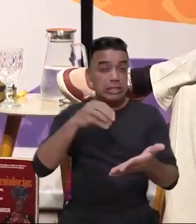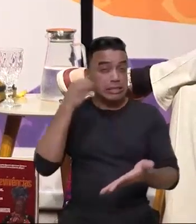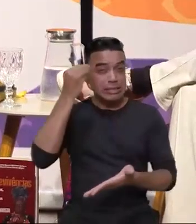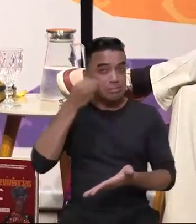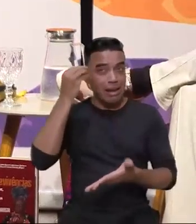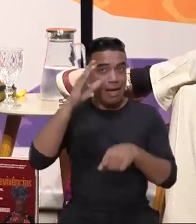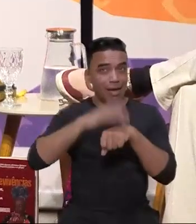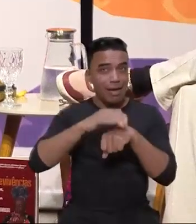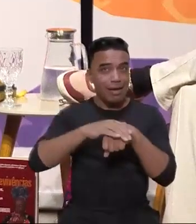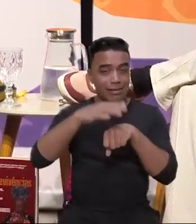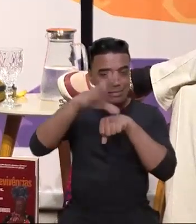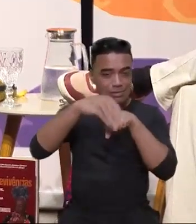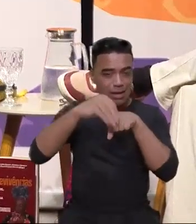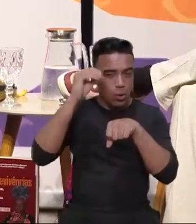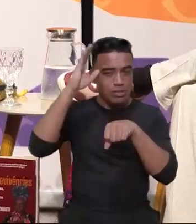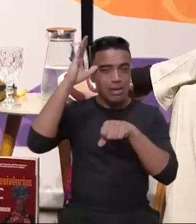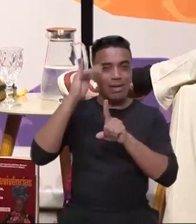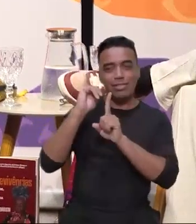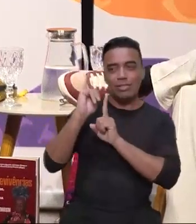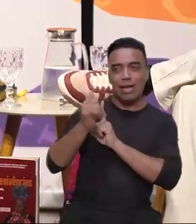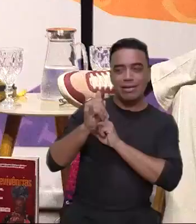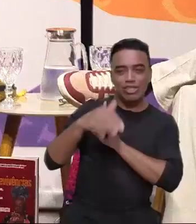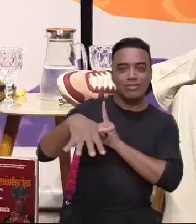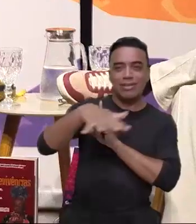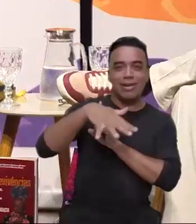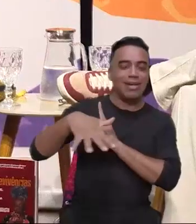experiência, conhecer algumas narrativas